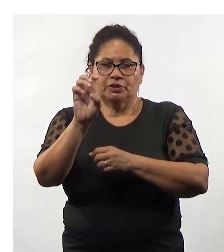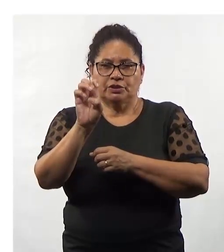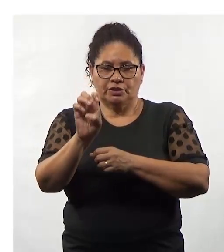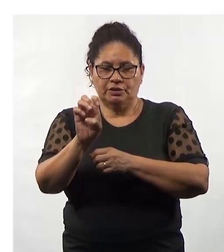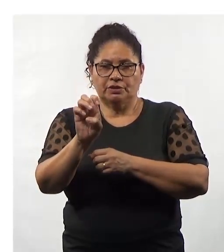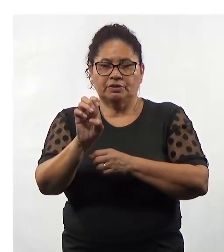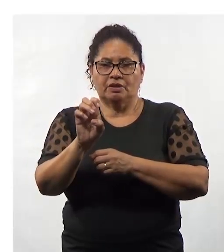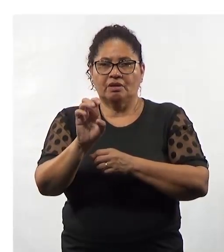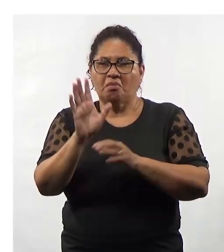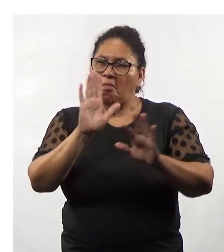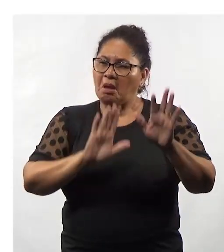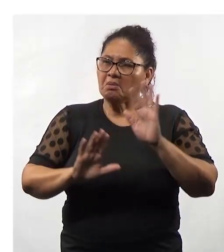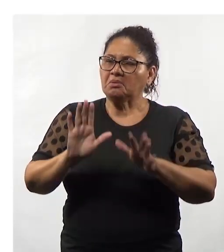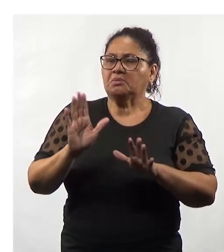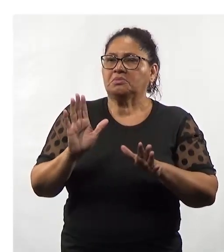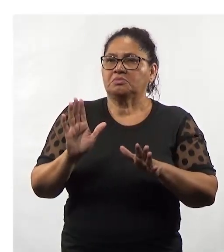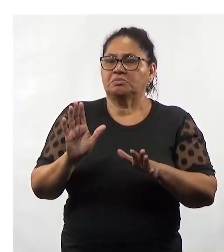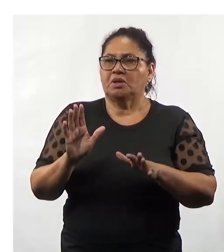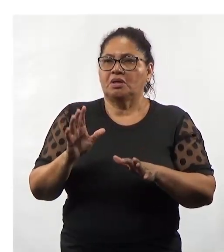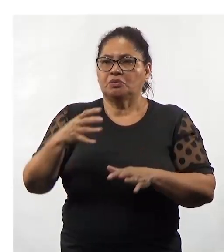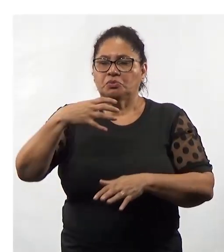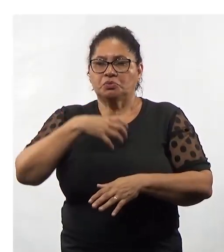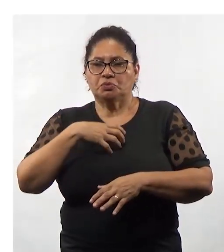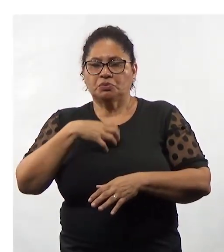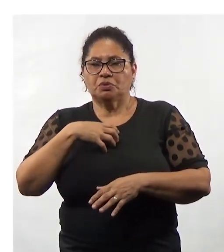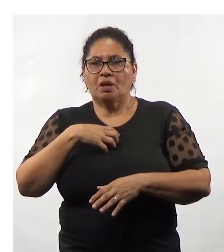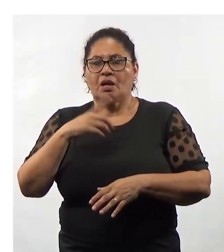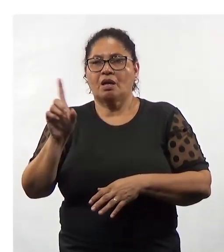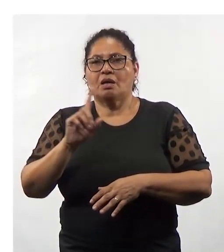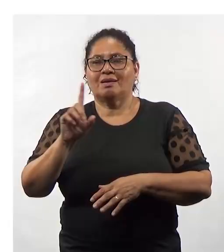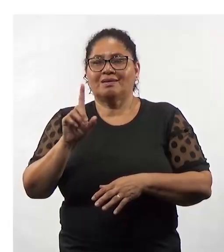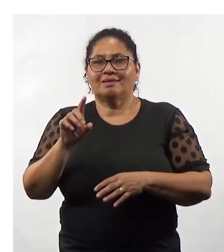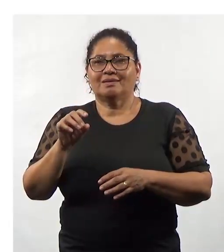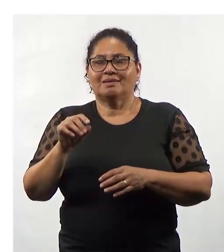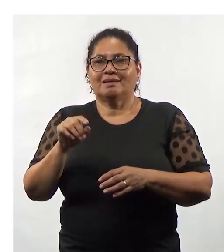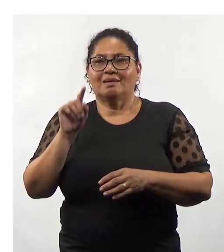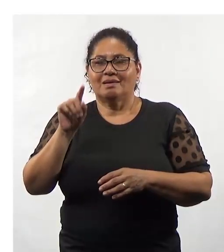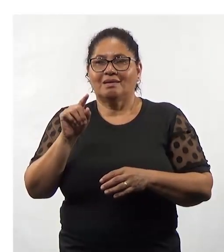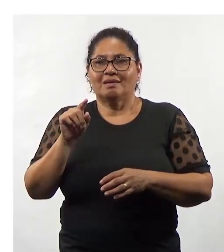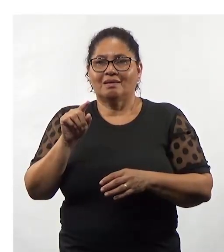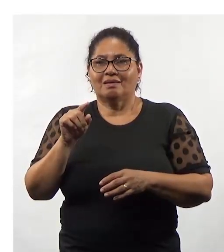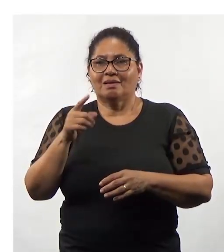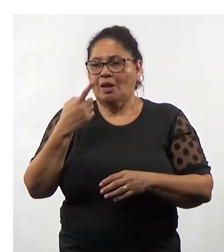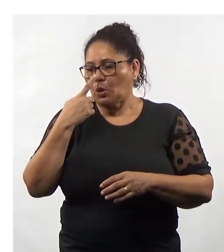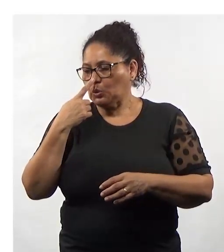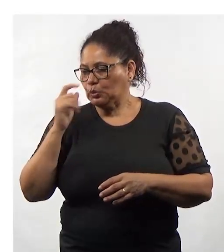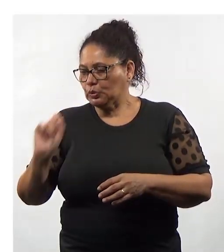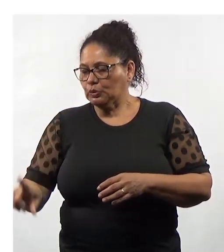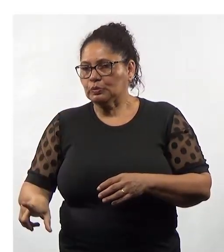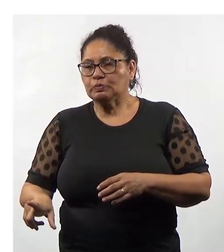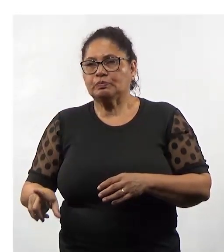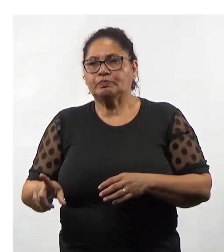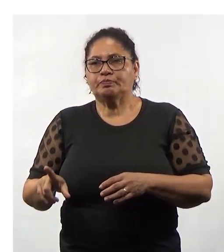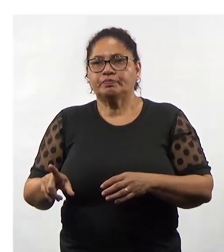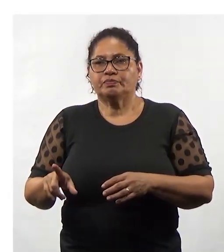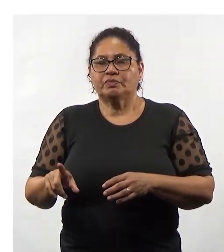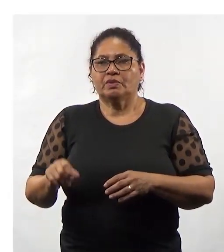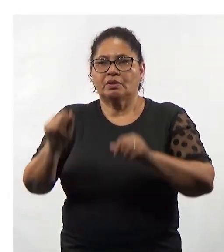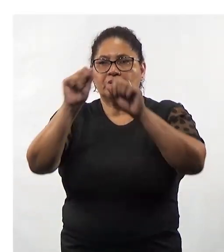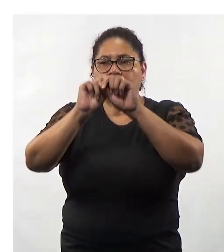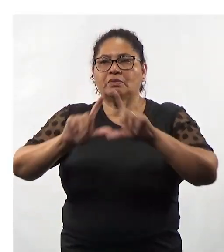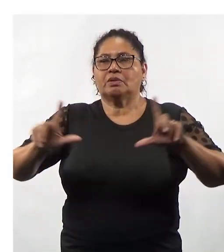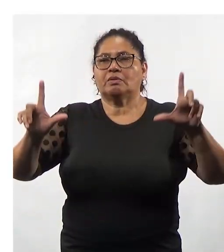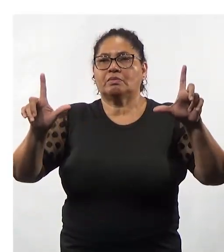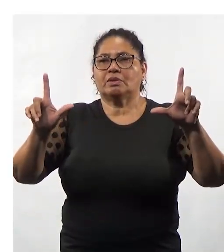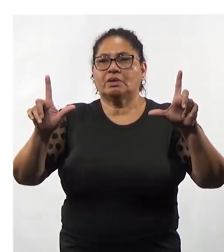Então, cestas aqui é no sentido, não que é uma cesta de resíduos sólidos. A gente colocou a imagem